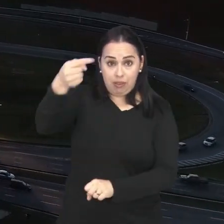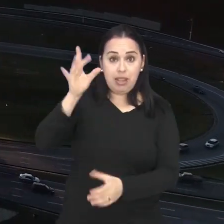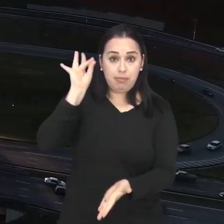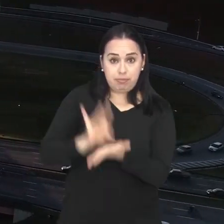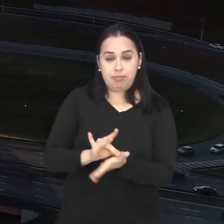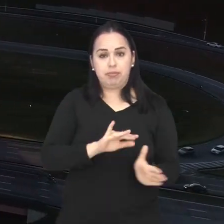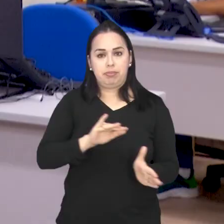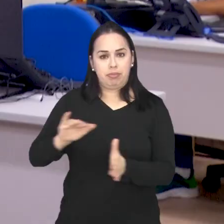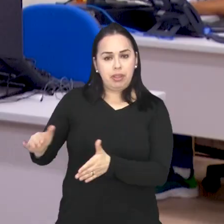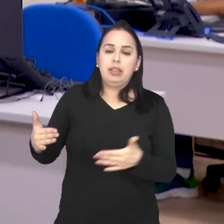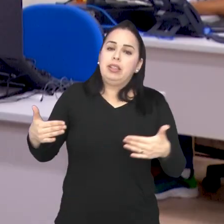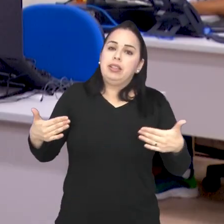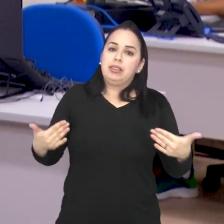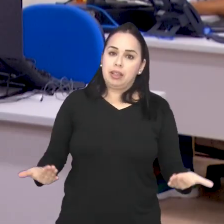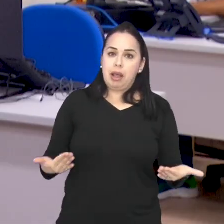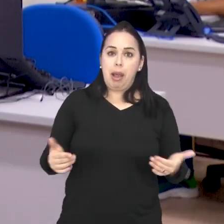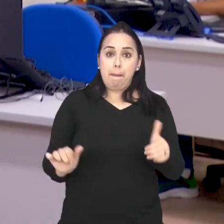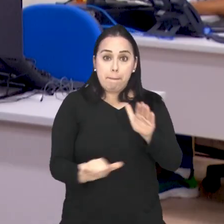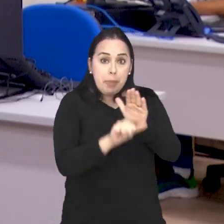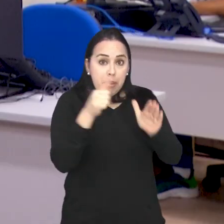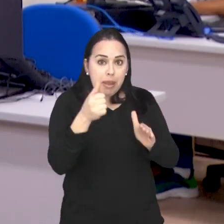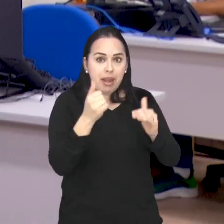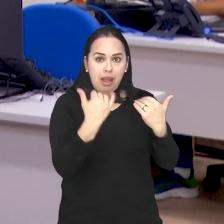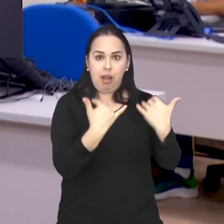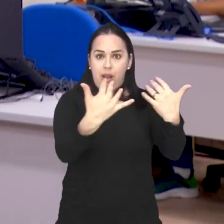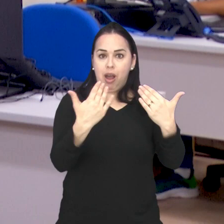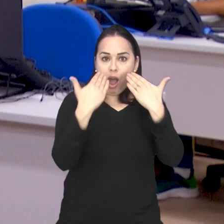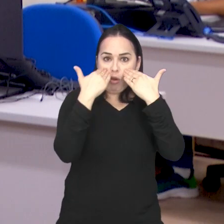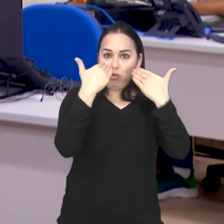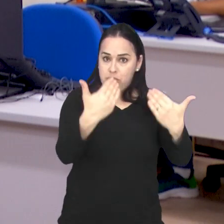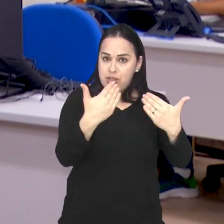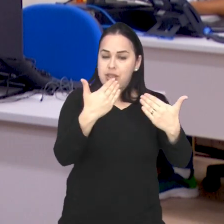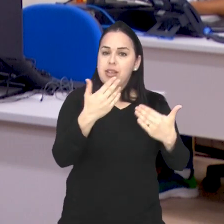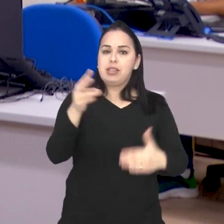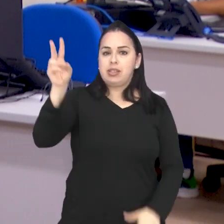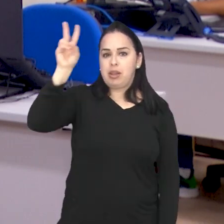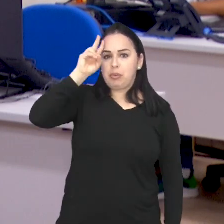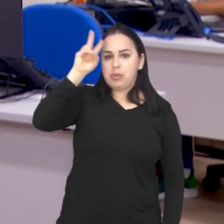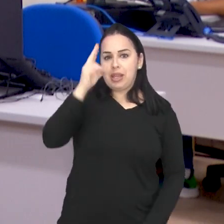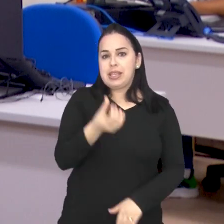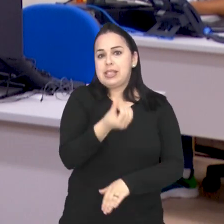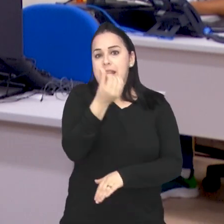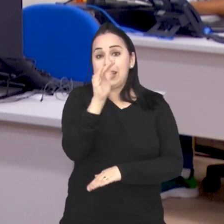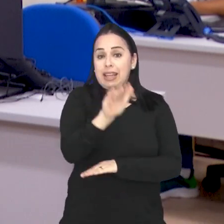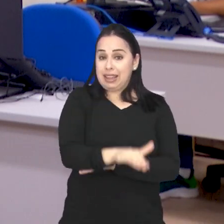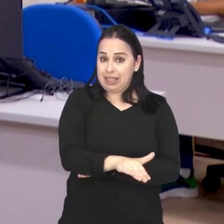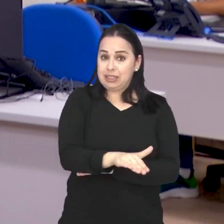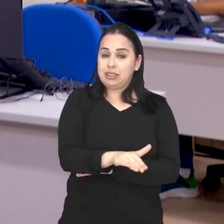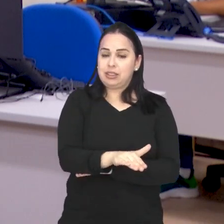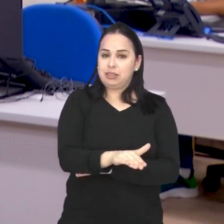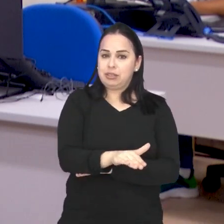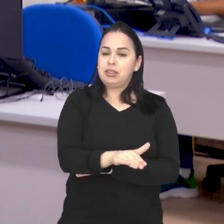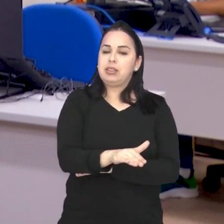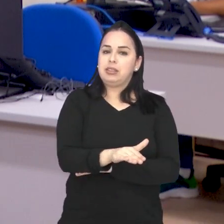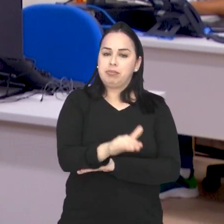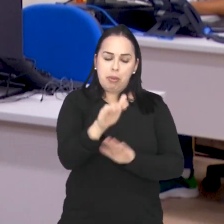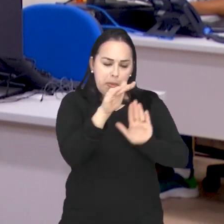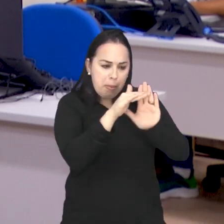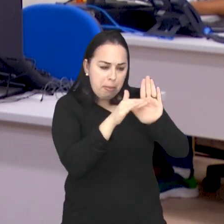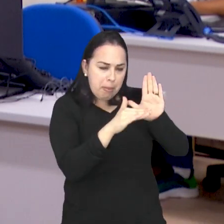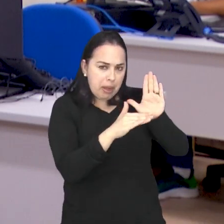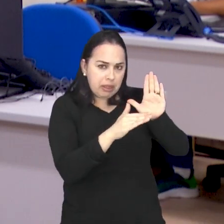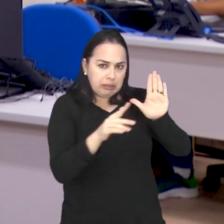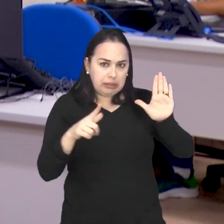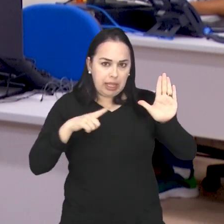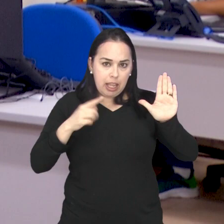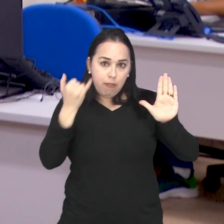valer no próximo ano. E bom, pessoal, é isso. A primeira audiência vai ser aqui na Câmara nesta segunda, às 6 horas da tarde.